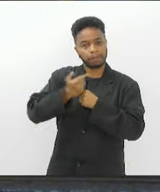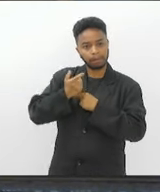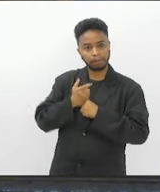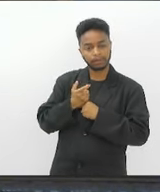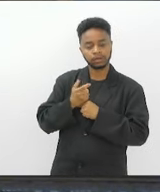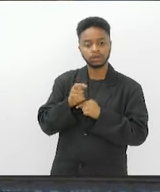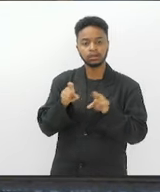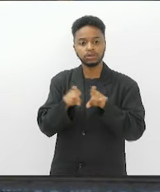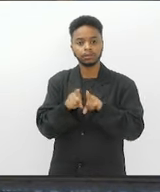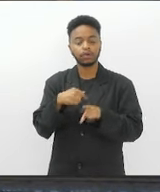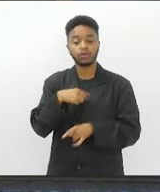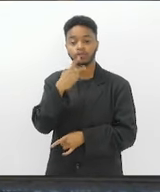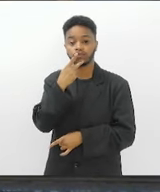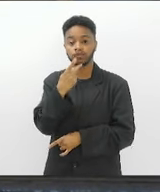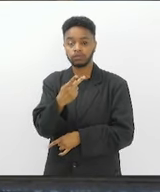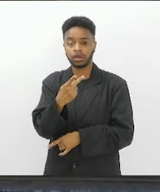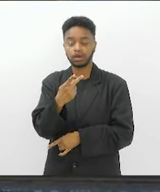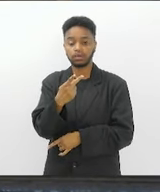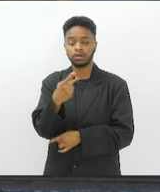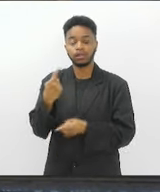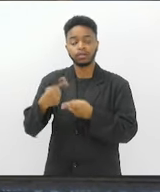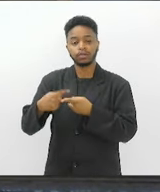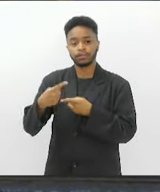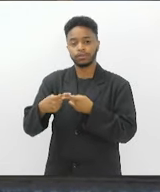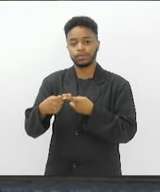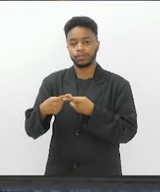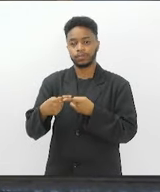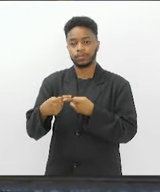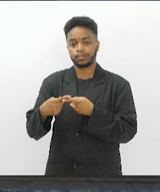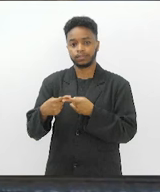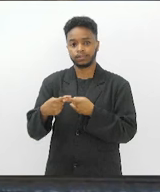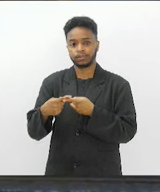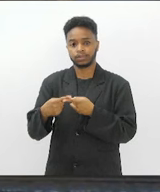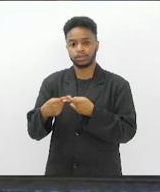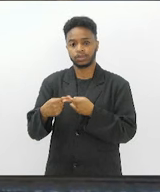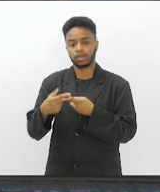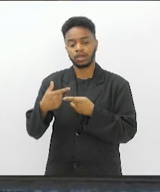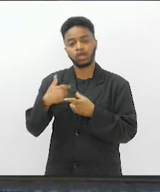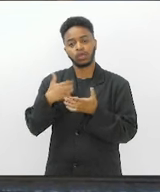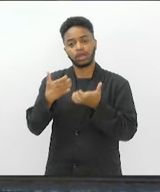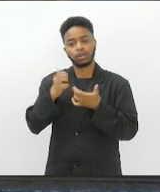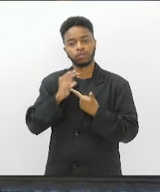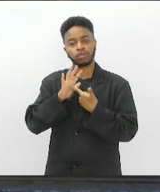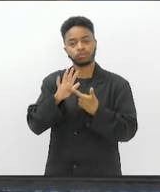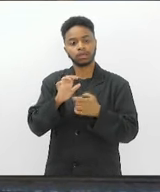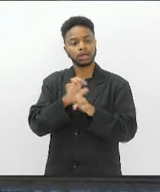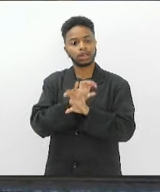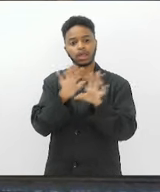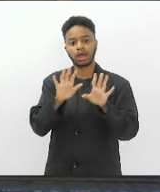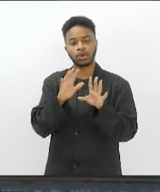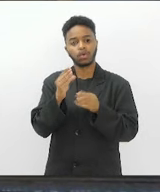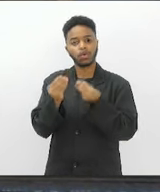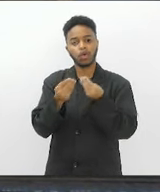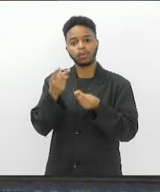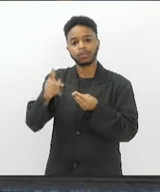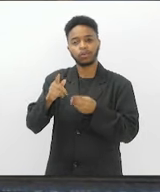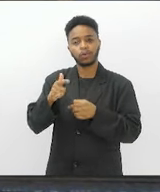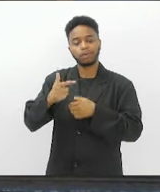E falo isso, Magna Vita, para que fique claro aqui o seu papel de